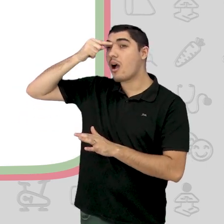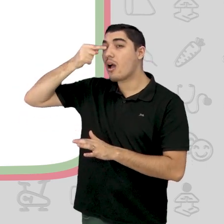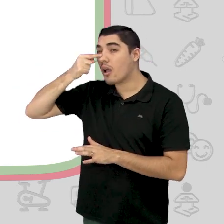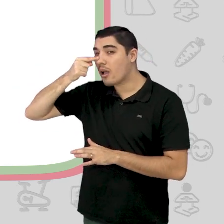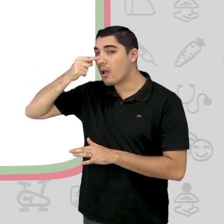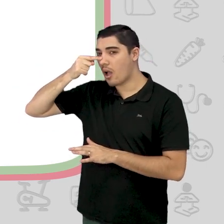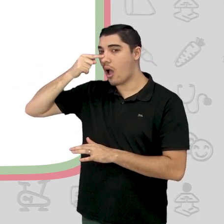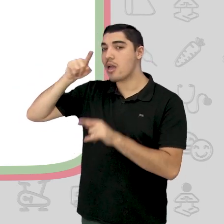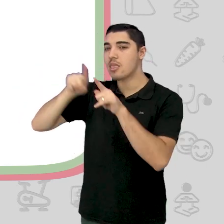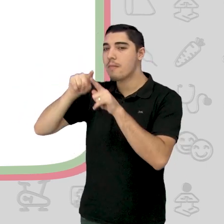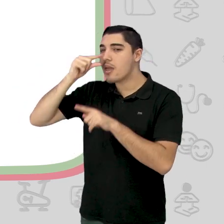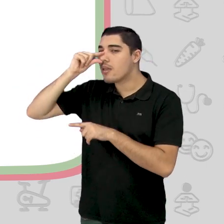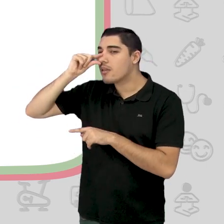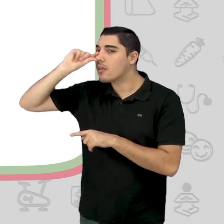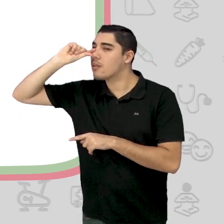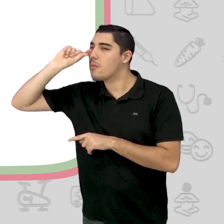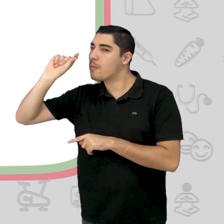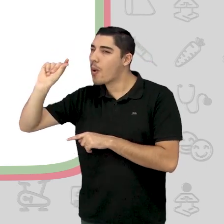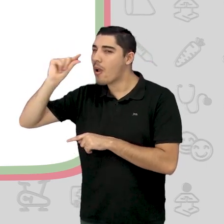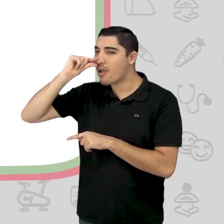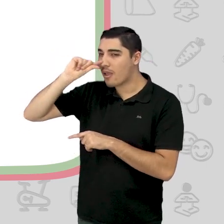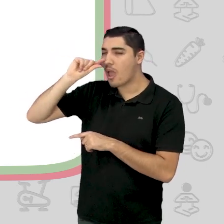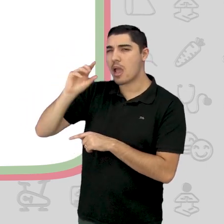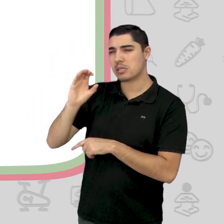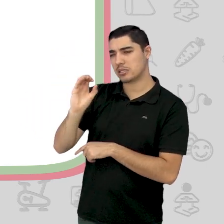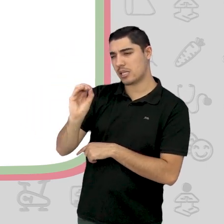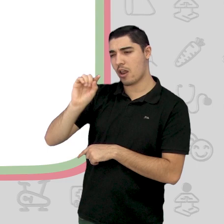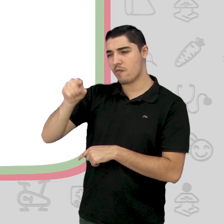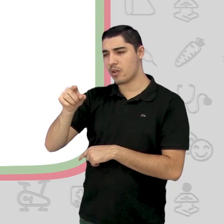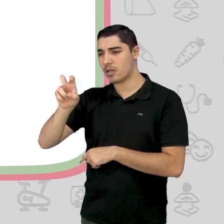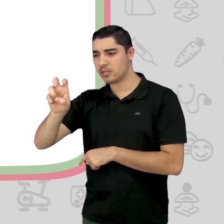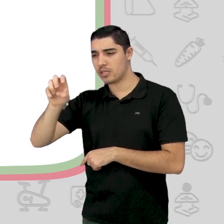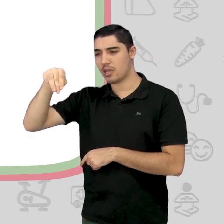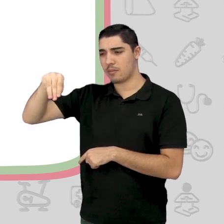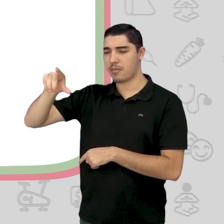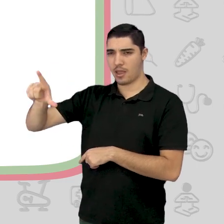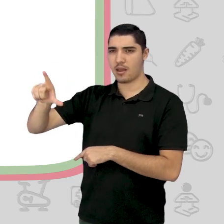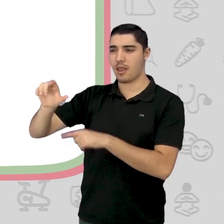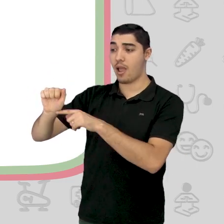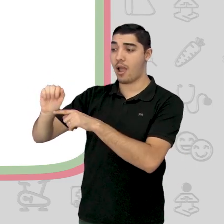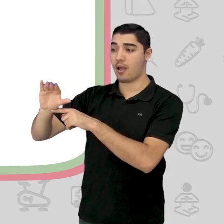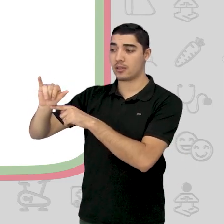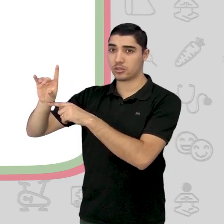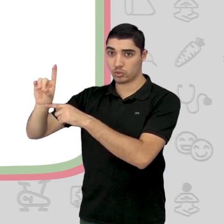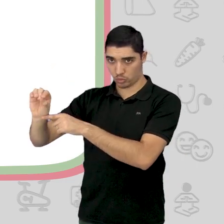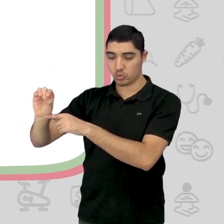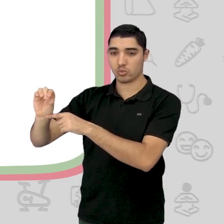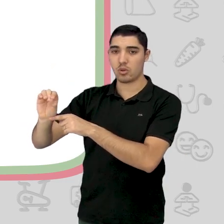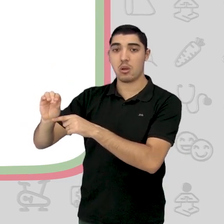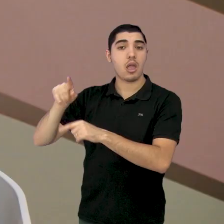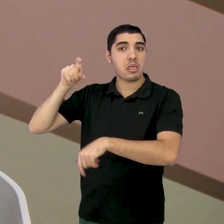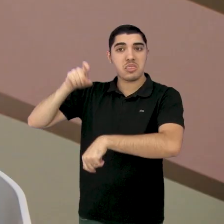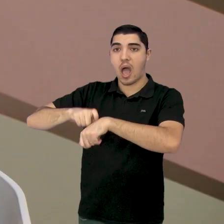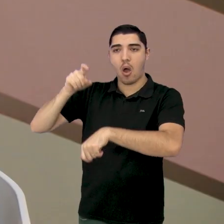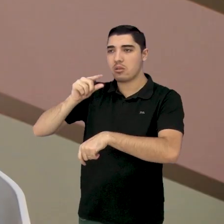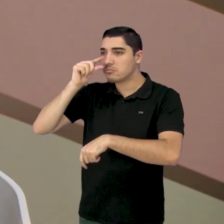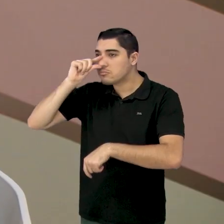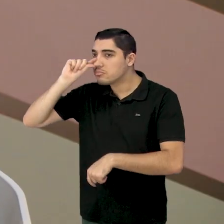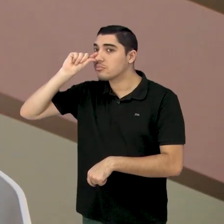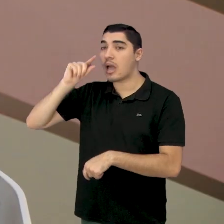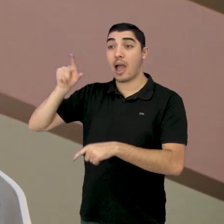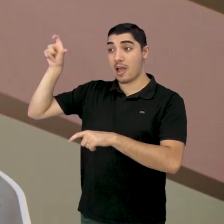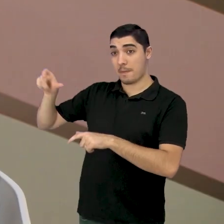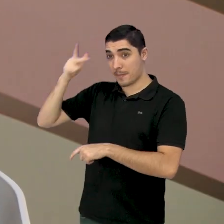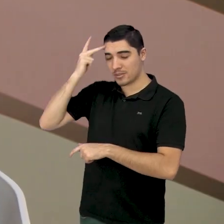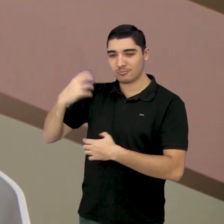leve empinadinha na região do nariz também, usando no máximo 0,5 ml de ácido hialurônico, isso é bem bacana. Resultado imediato, o